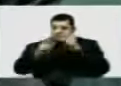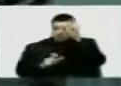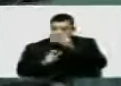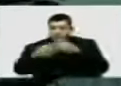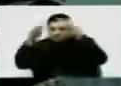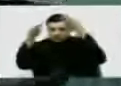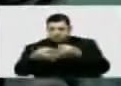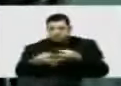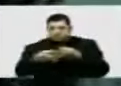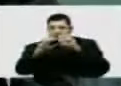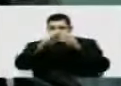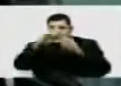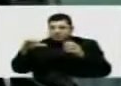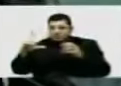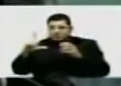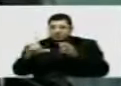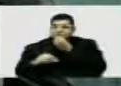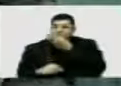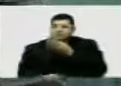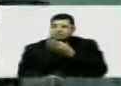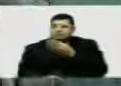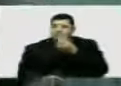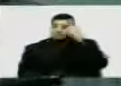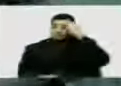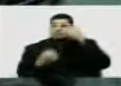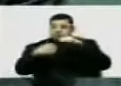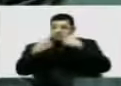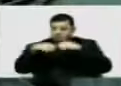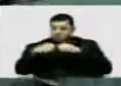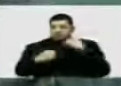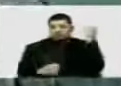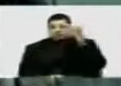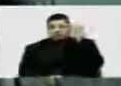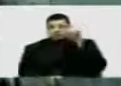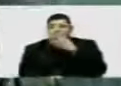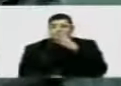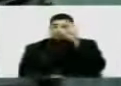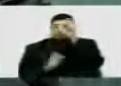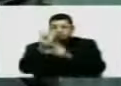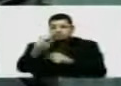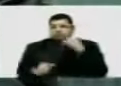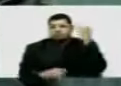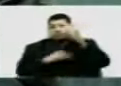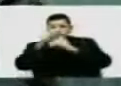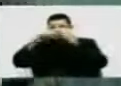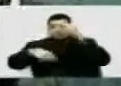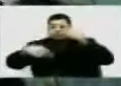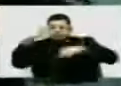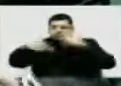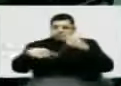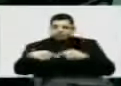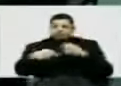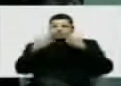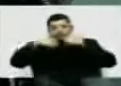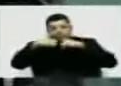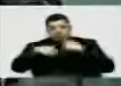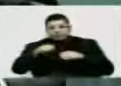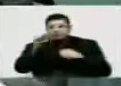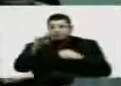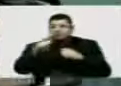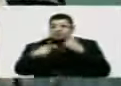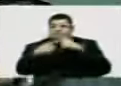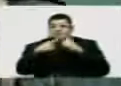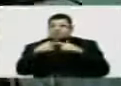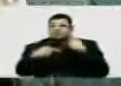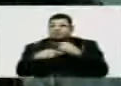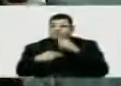posicionamento firme, claro. Acho que símbolos são importantes, gestos no processo político são necessários,